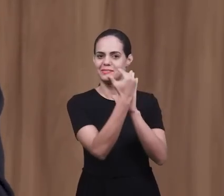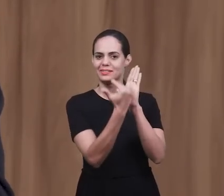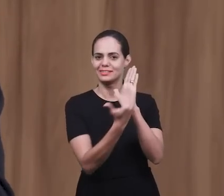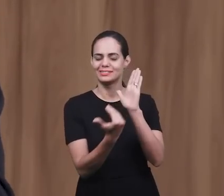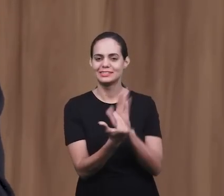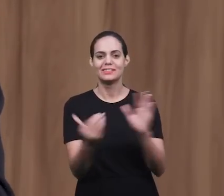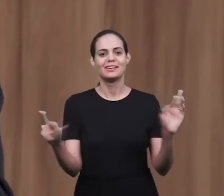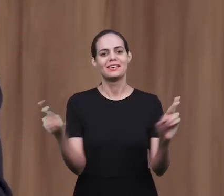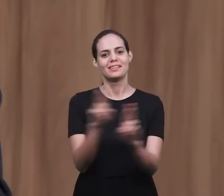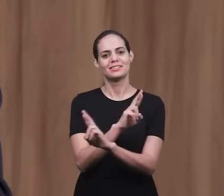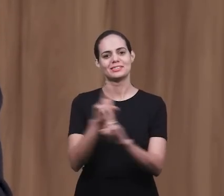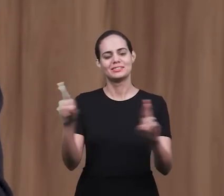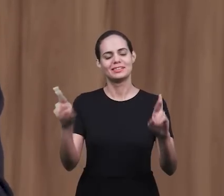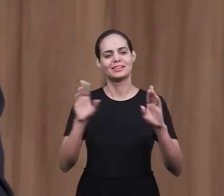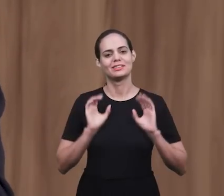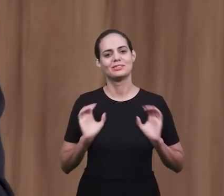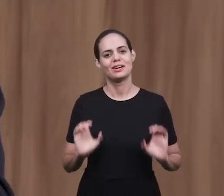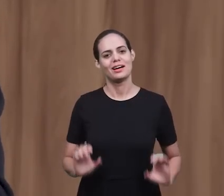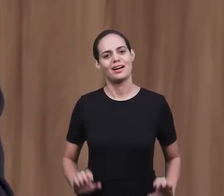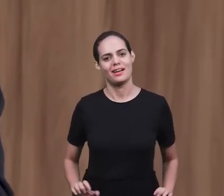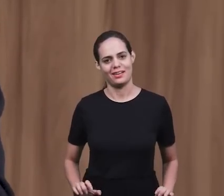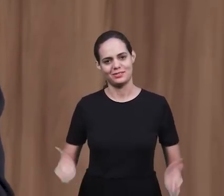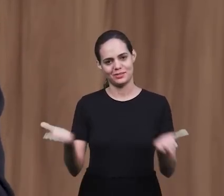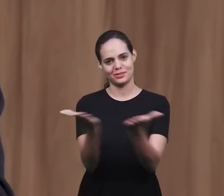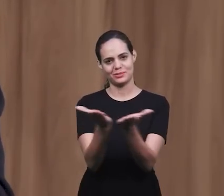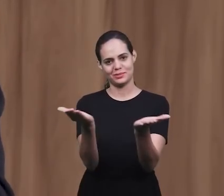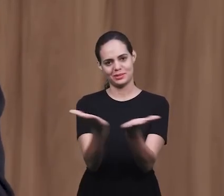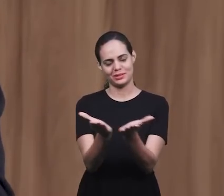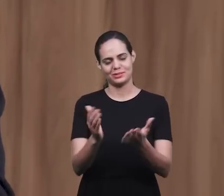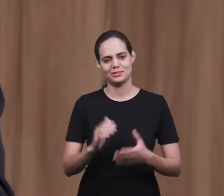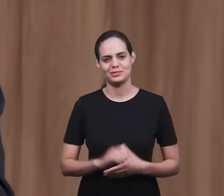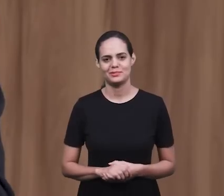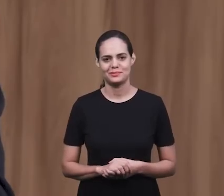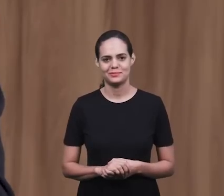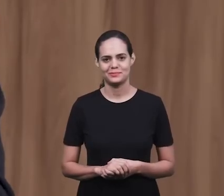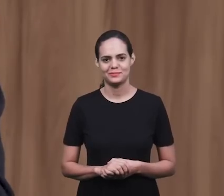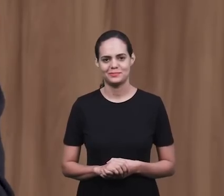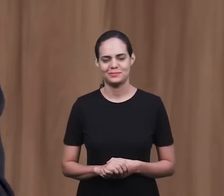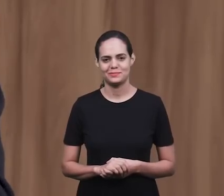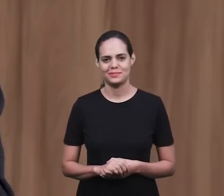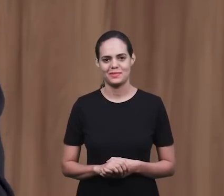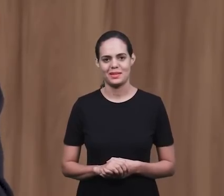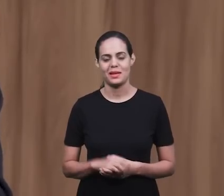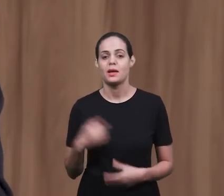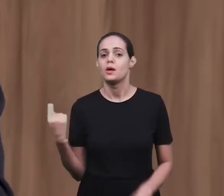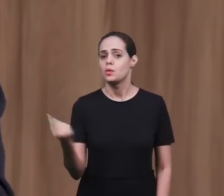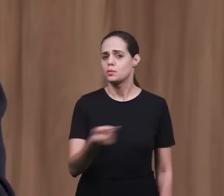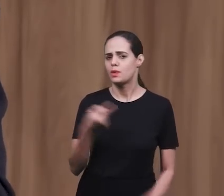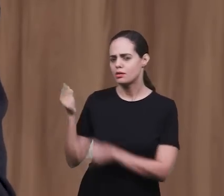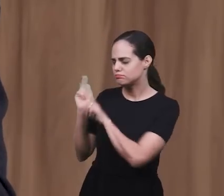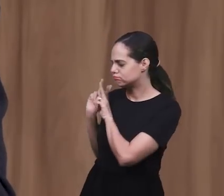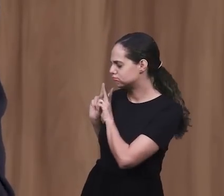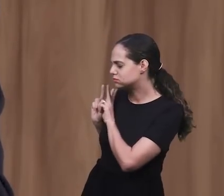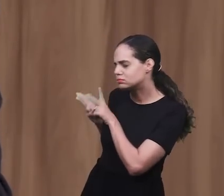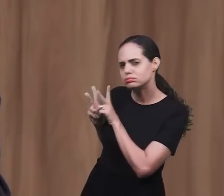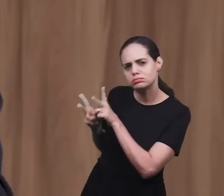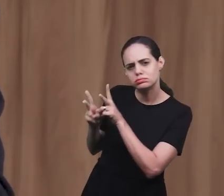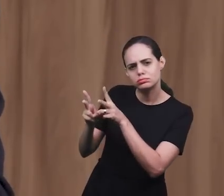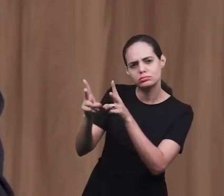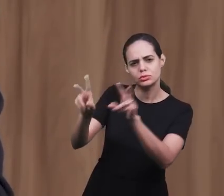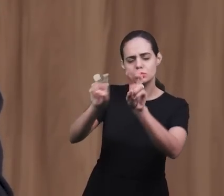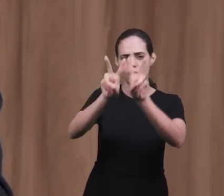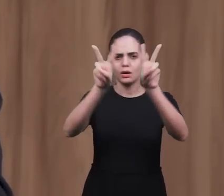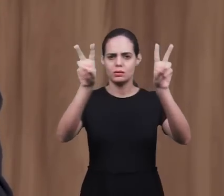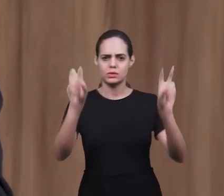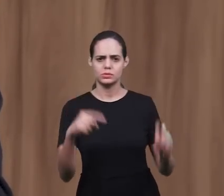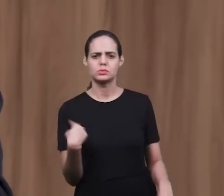relacionada à ética na vida do crente. E nós vamos dar agora continuidade ao nosso assunto,